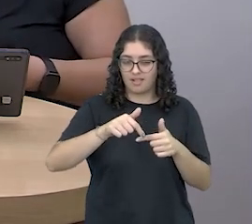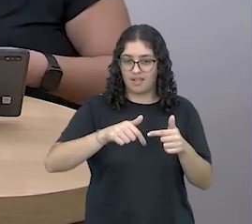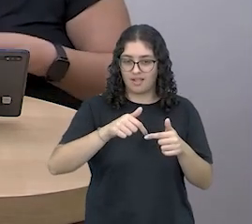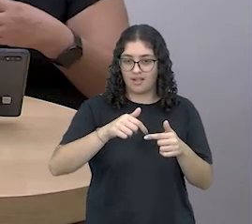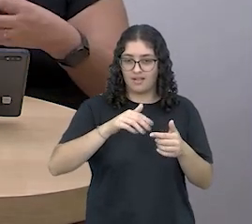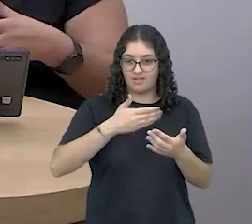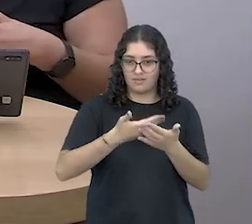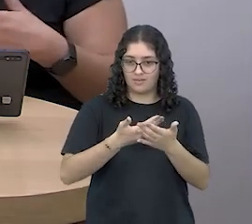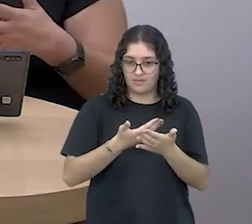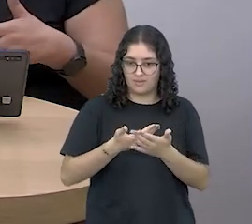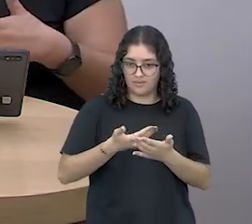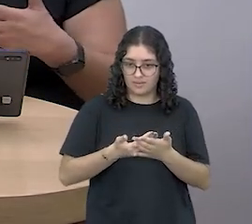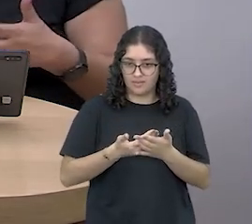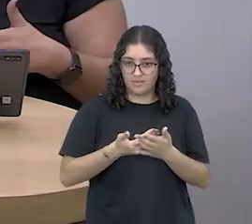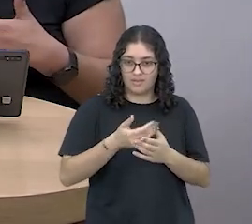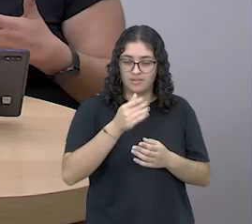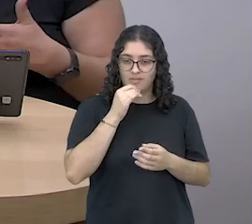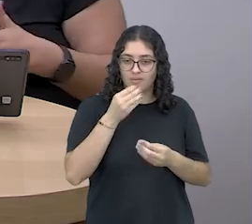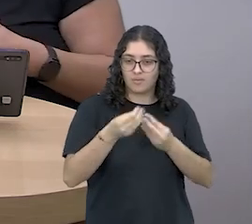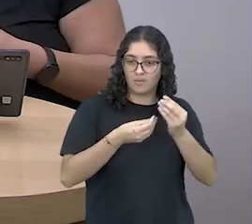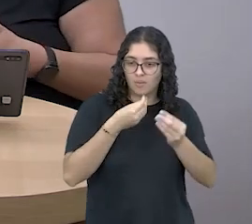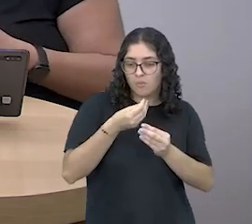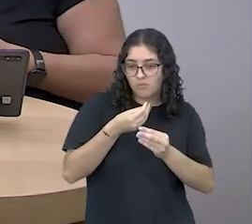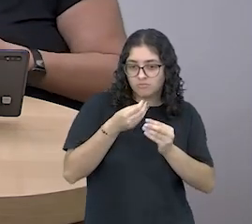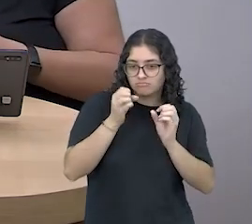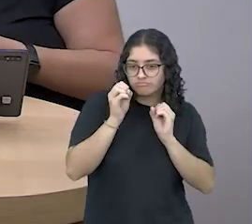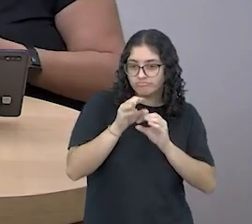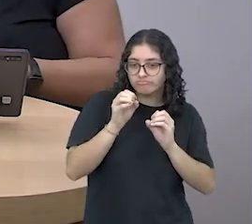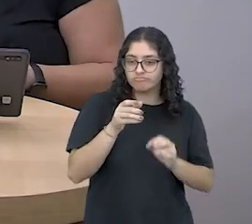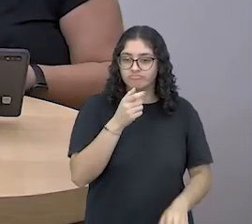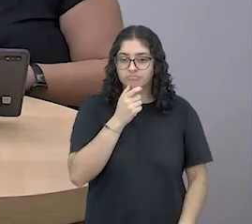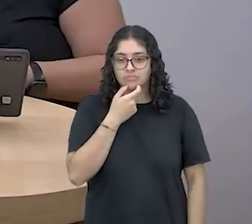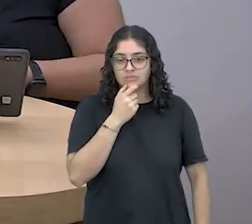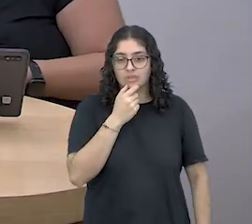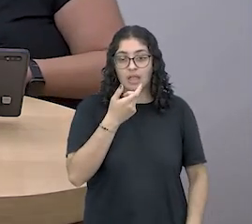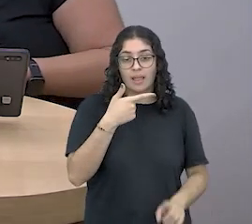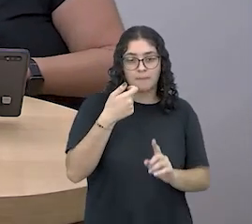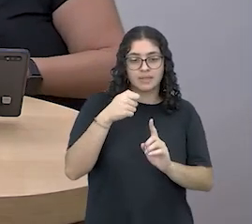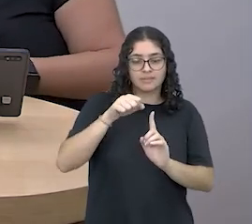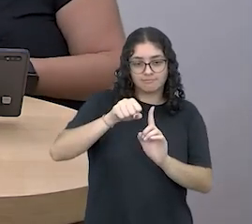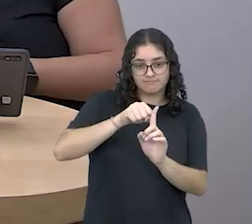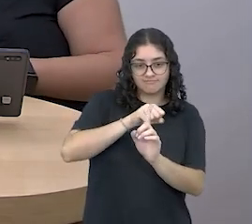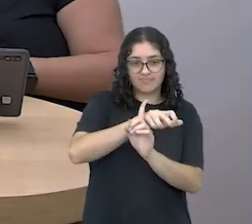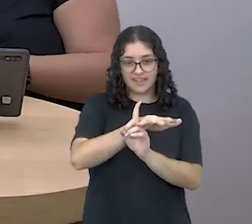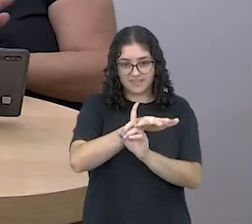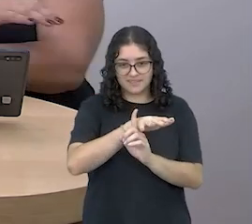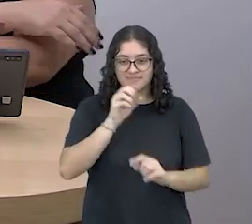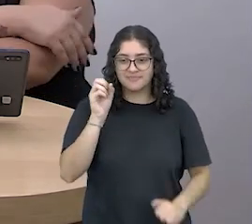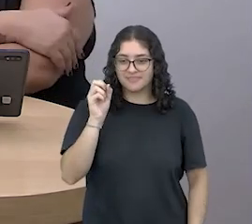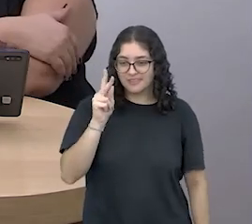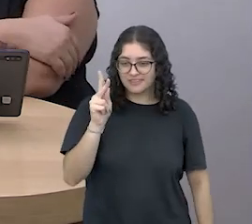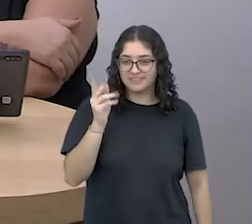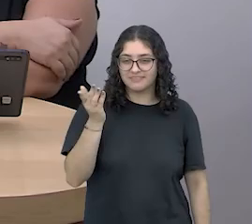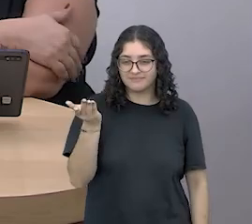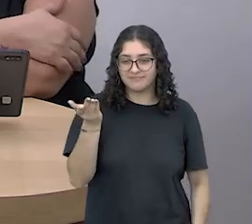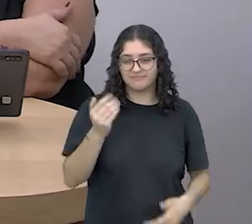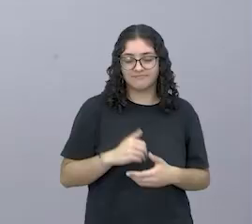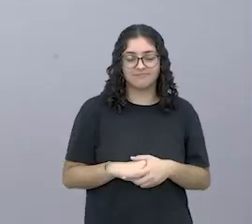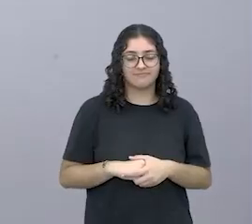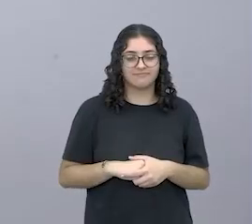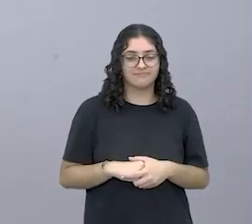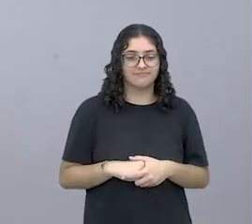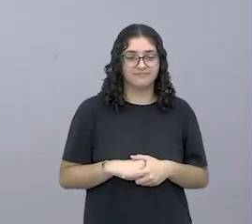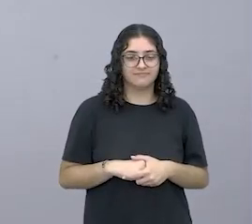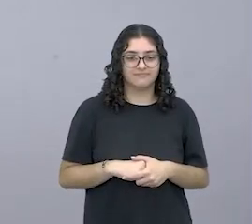que para ministrar a língua inglesa, ele tem que ser o mediador, né, Ale? Com certeza, com certeza. E isso eu tô